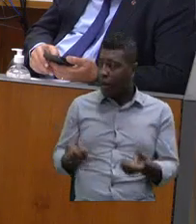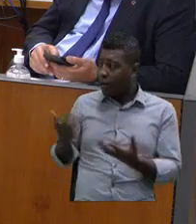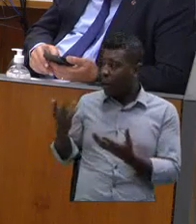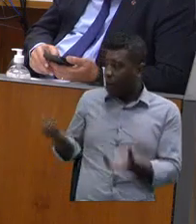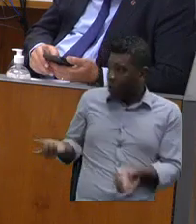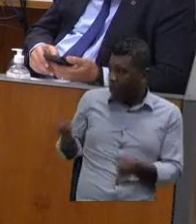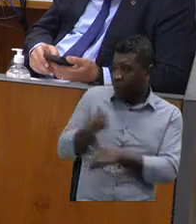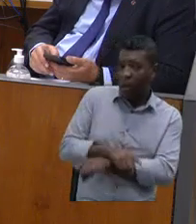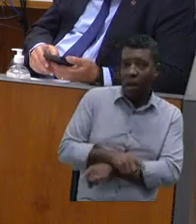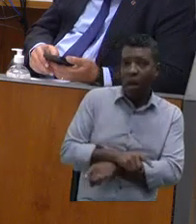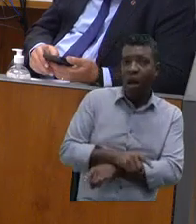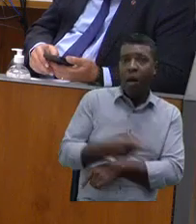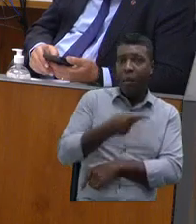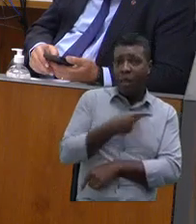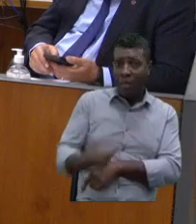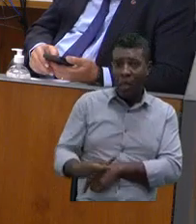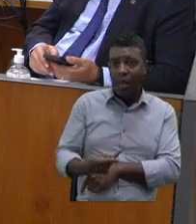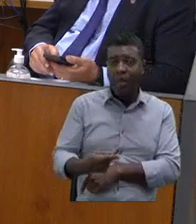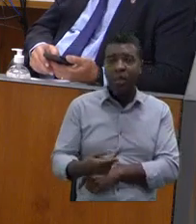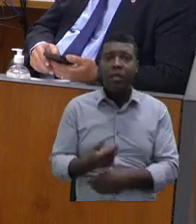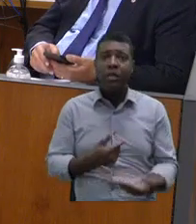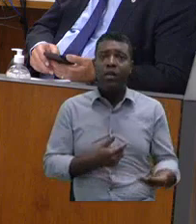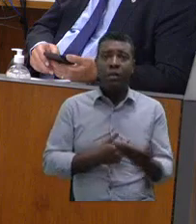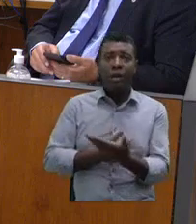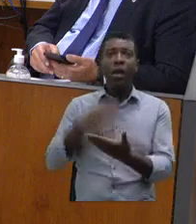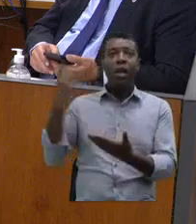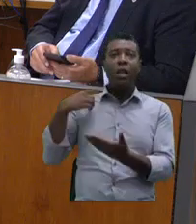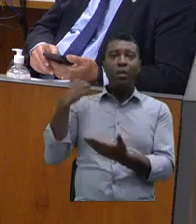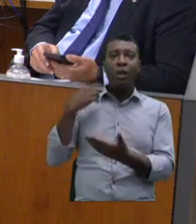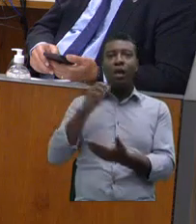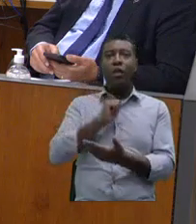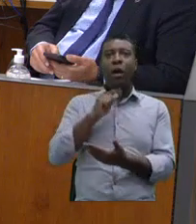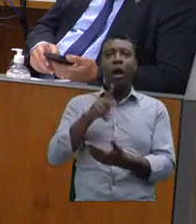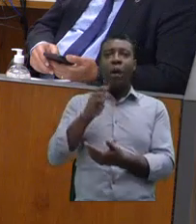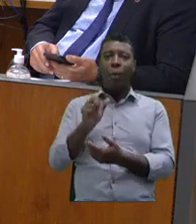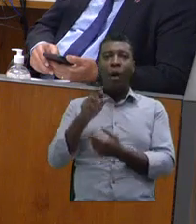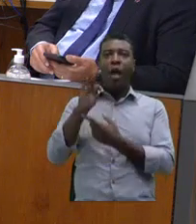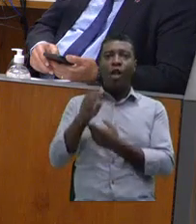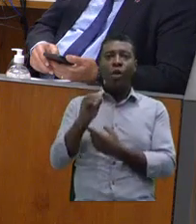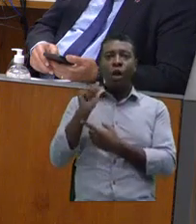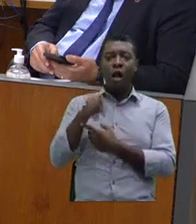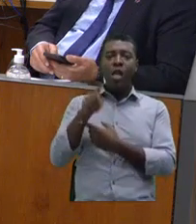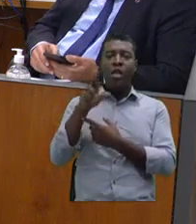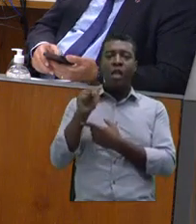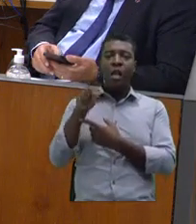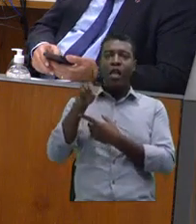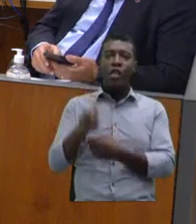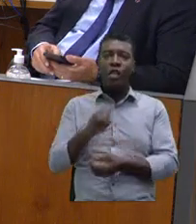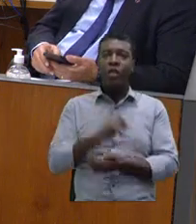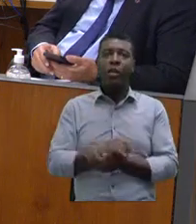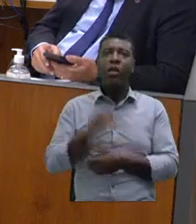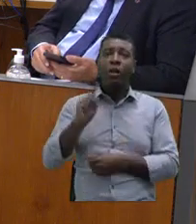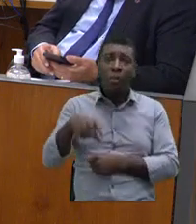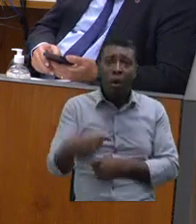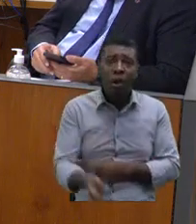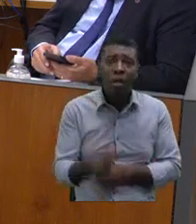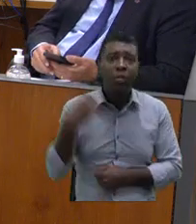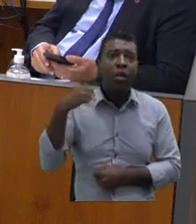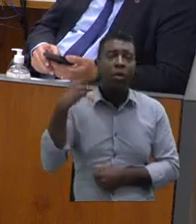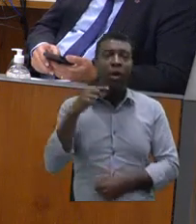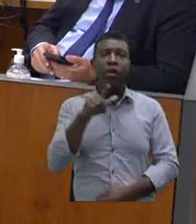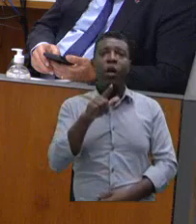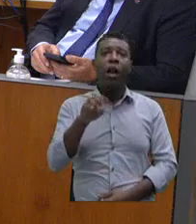Vou passar a presidência ao nosso nobre deputado Roberto Andrade. O próximo agora é o deputado Leleco.